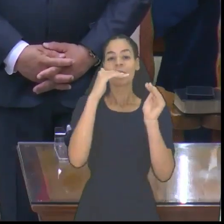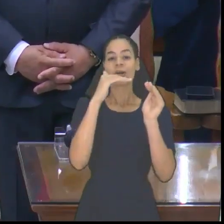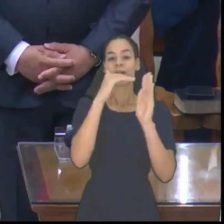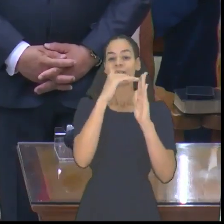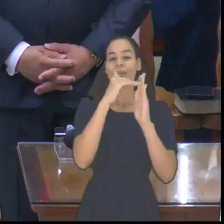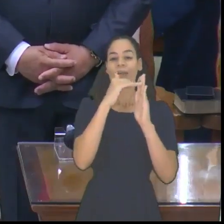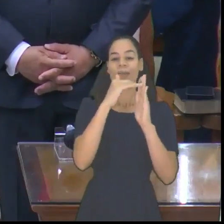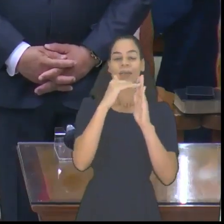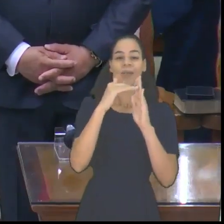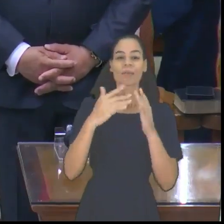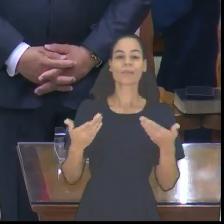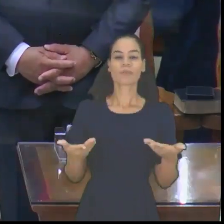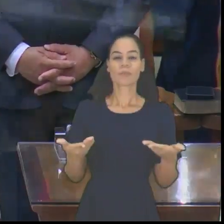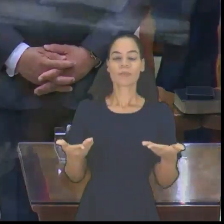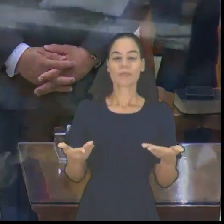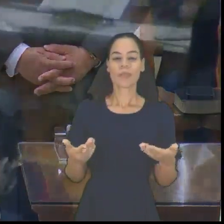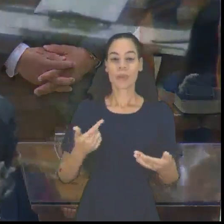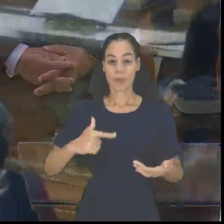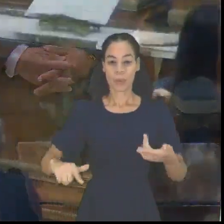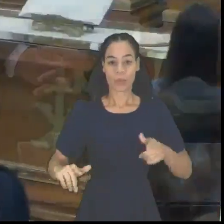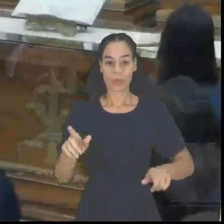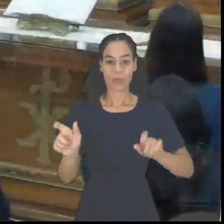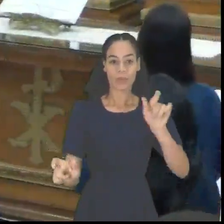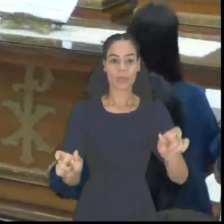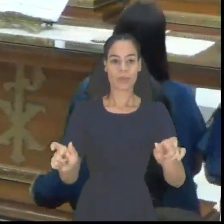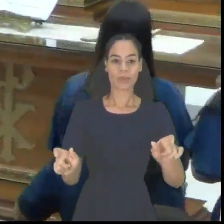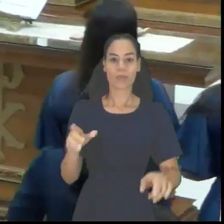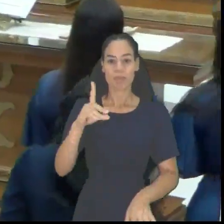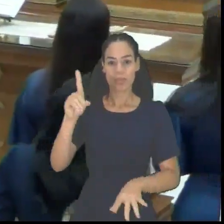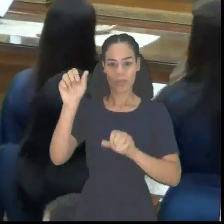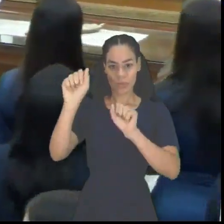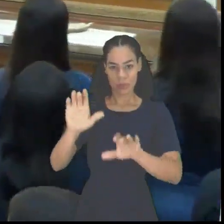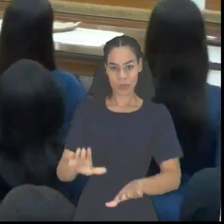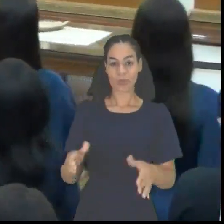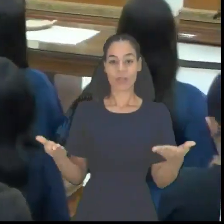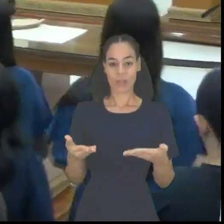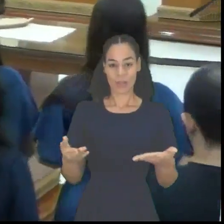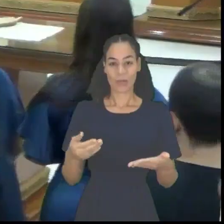Alguém mais para Jesus? Deus abençoe com o nosso pastor Herman.